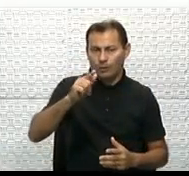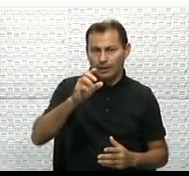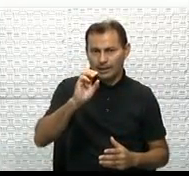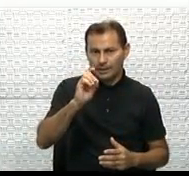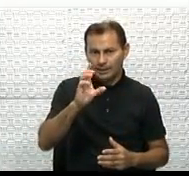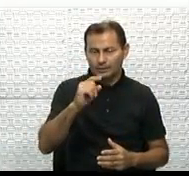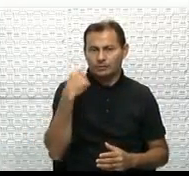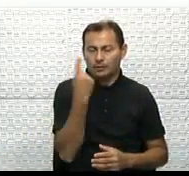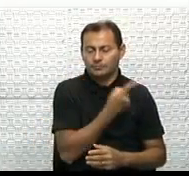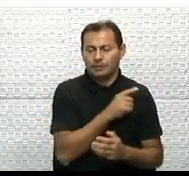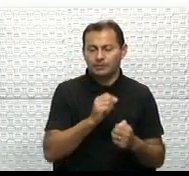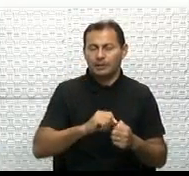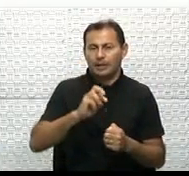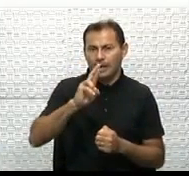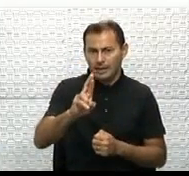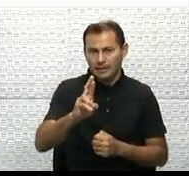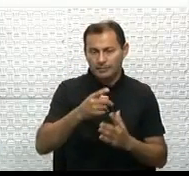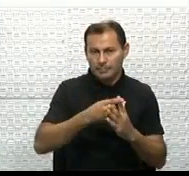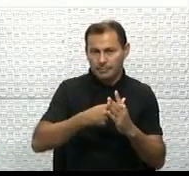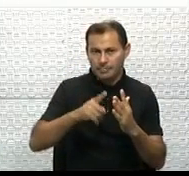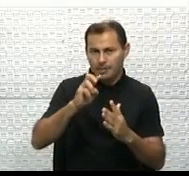Então, nós fazemos R